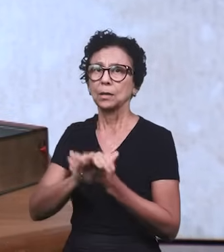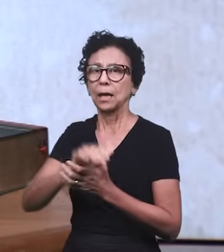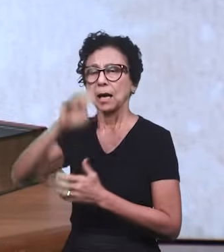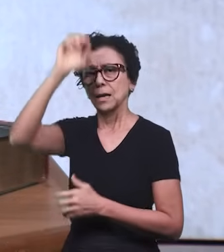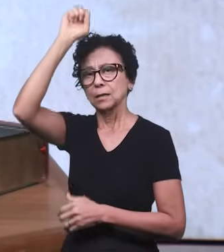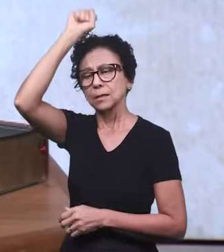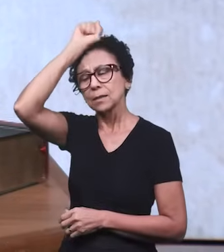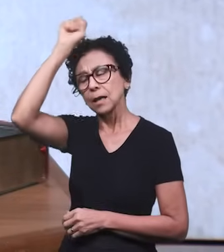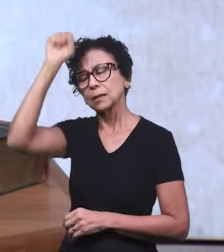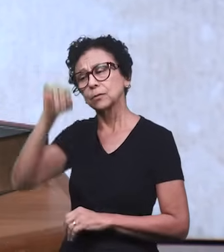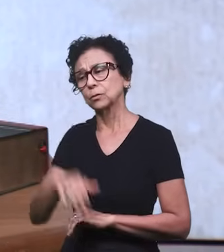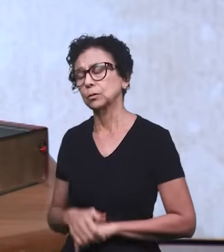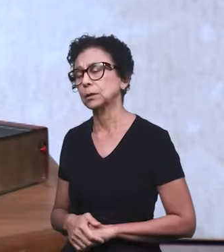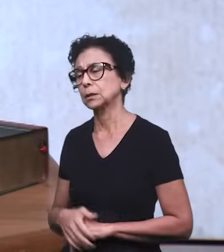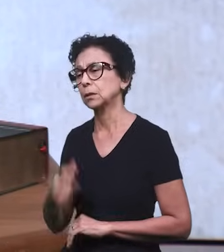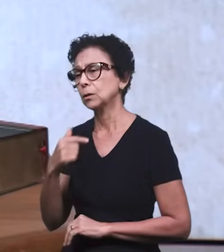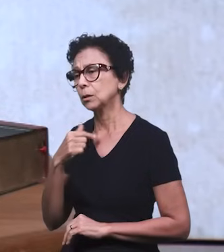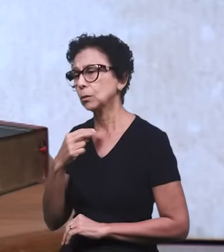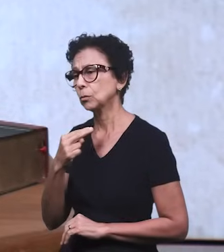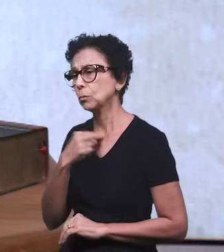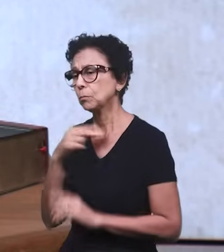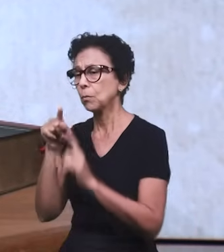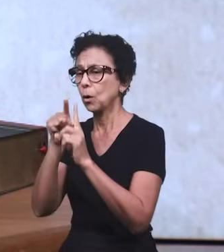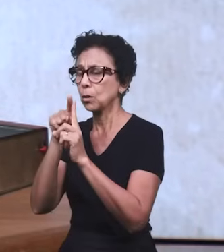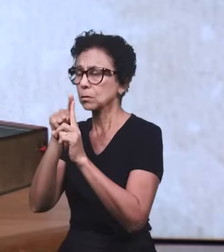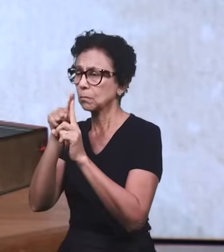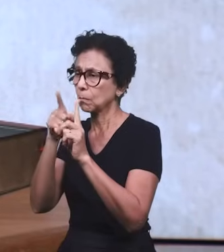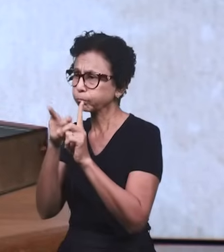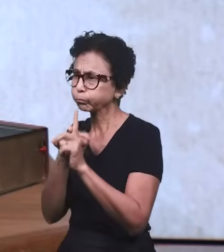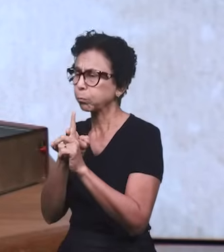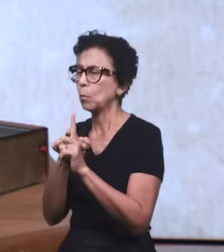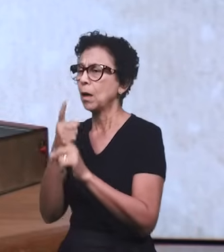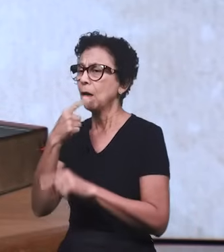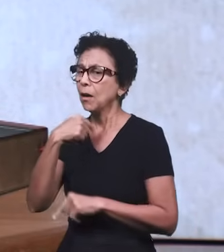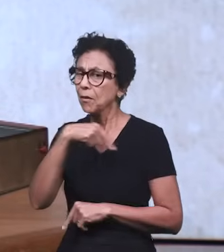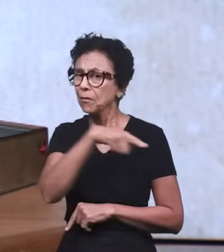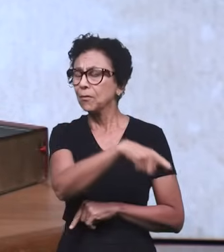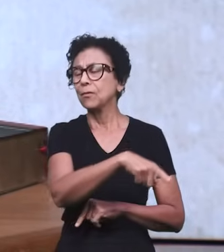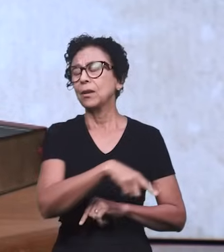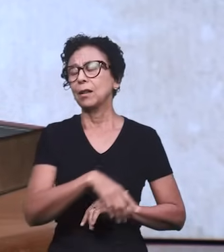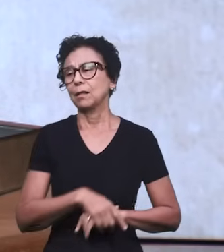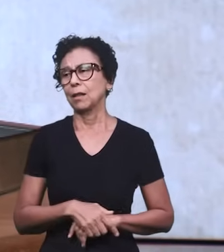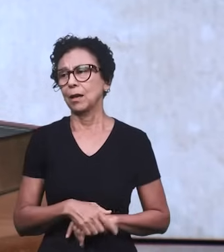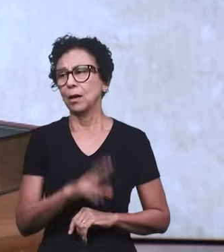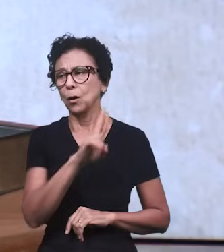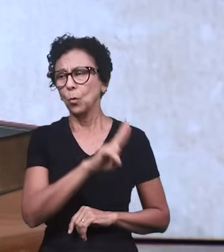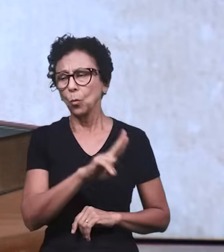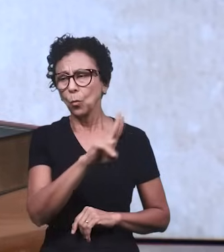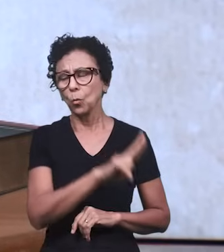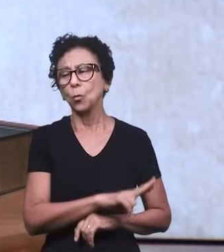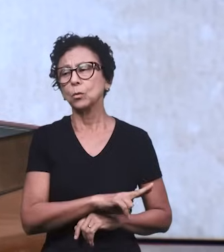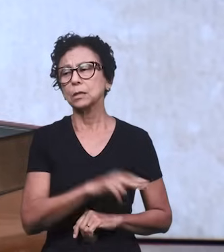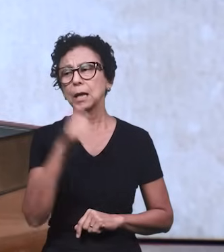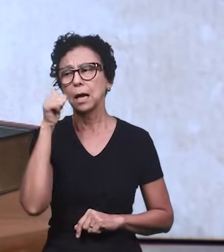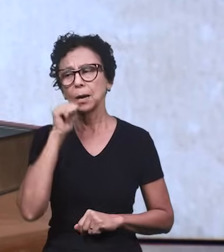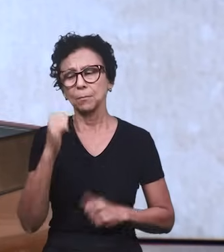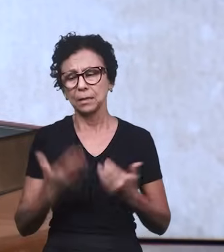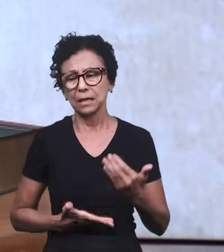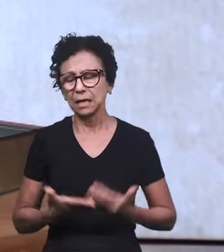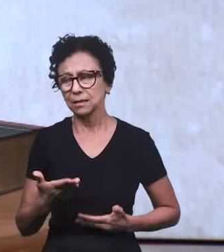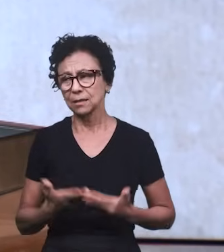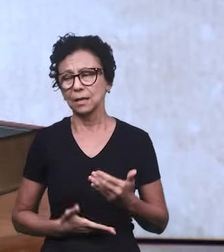filhos dela e ouviu Abraão a voz de sarai assim tomou sarai mulher de Abrão a Agar